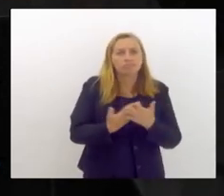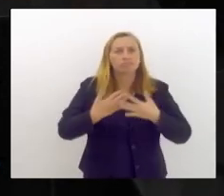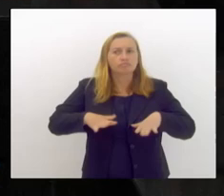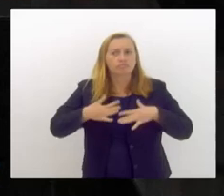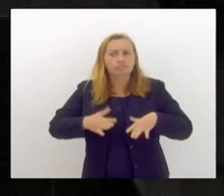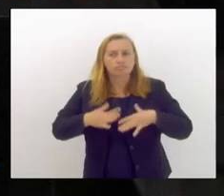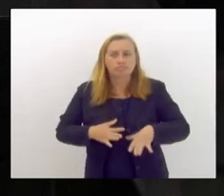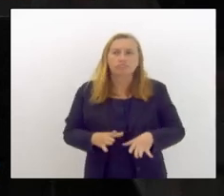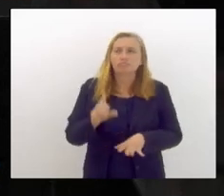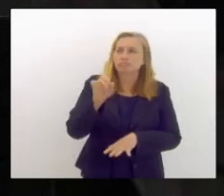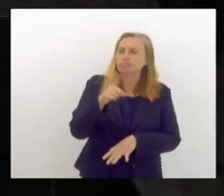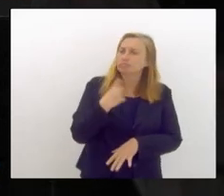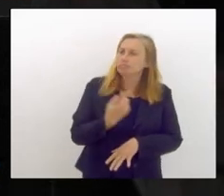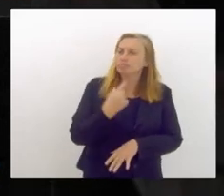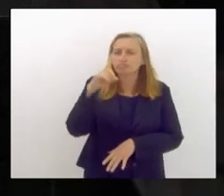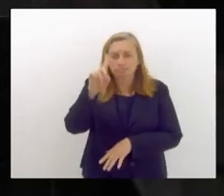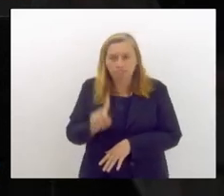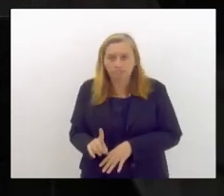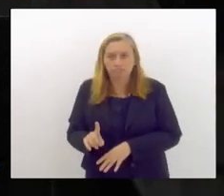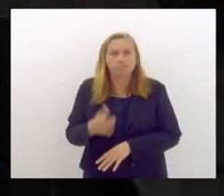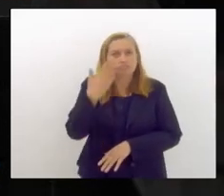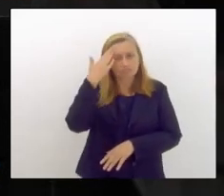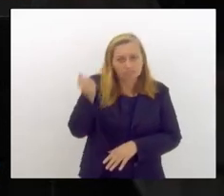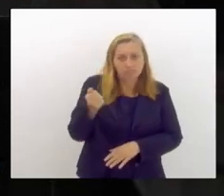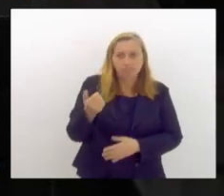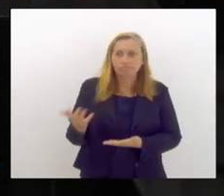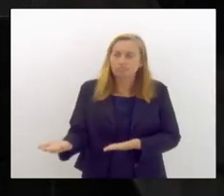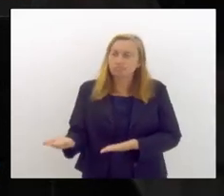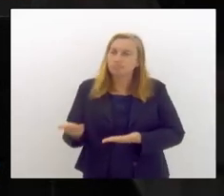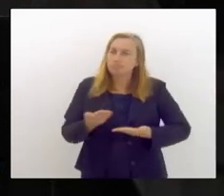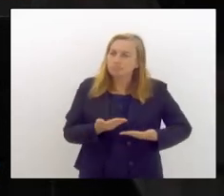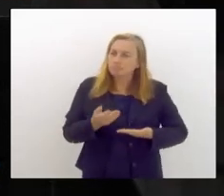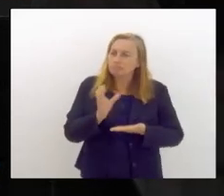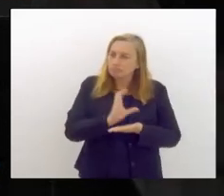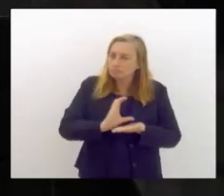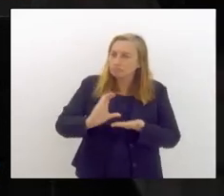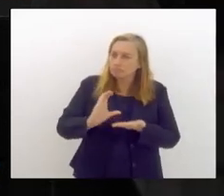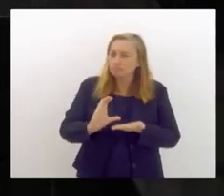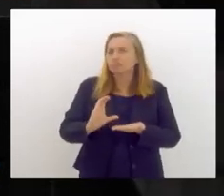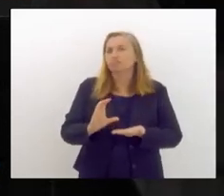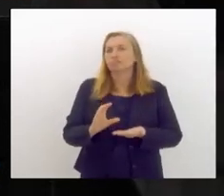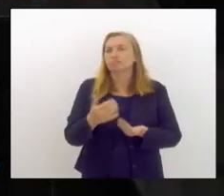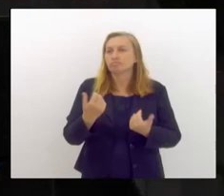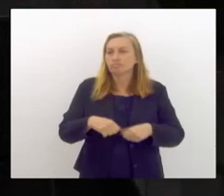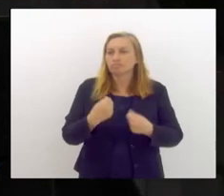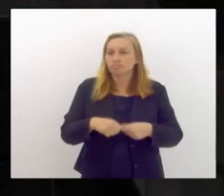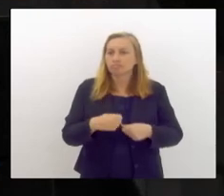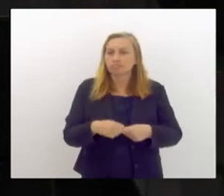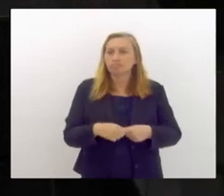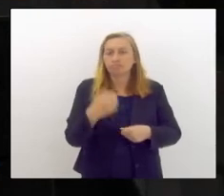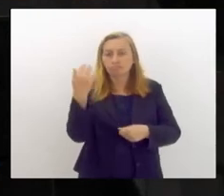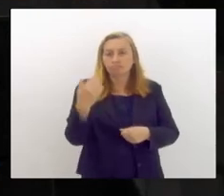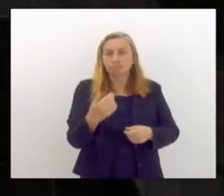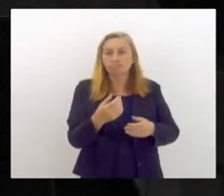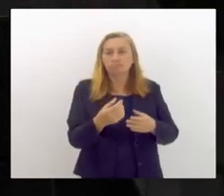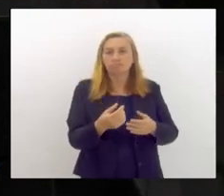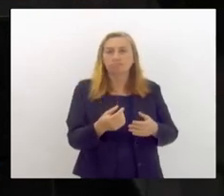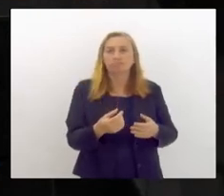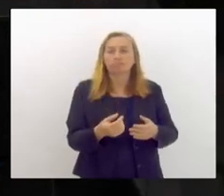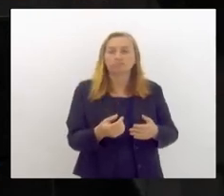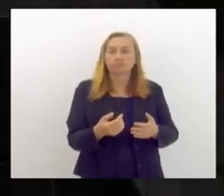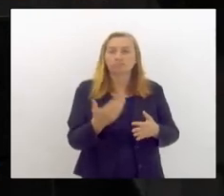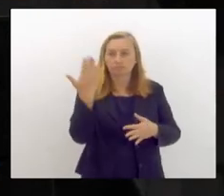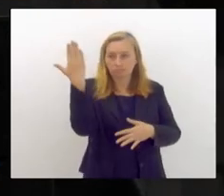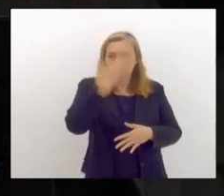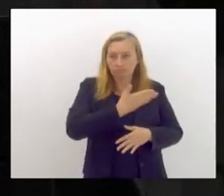das nossas direções, que, como a gente sabe, ao receberem esse recurso para a merenda, devem prestar contas. E aí,